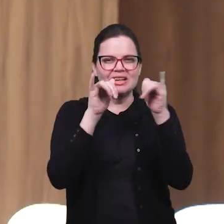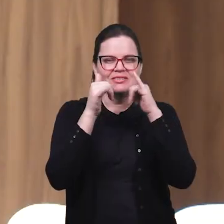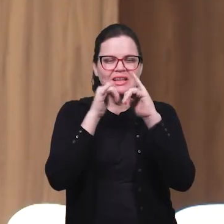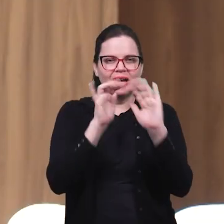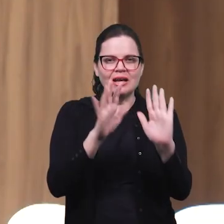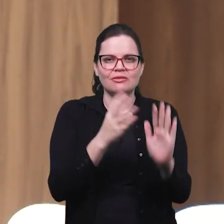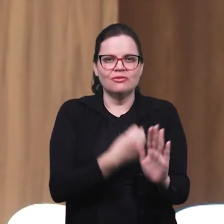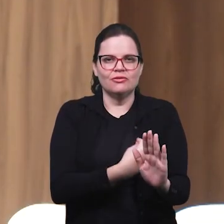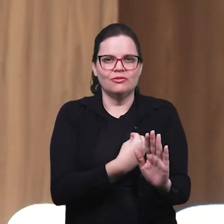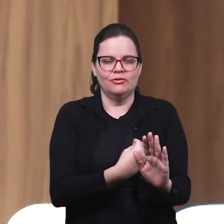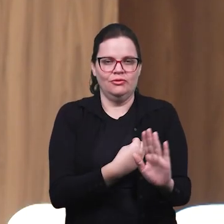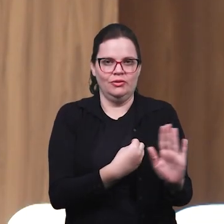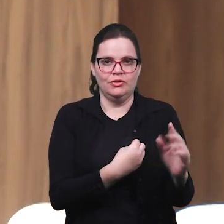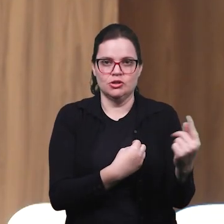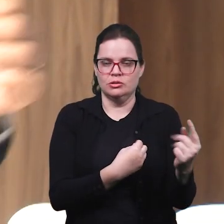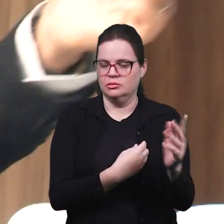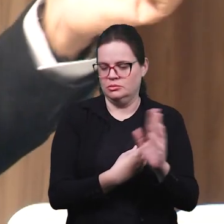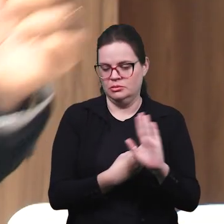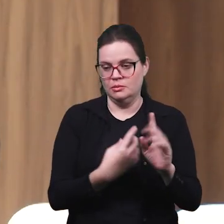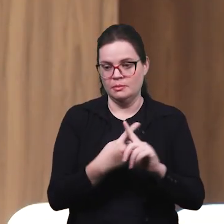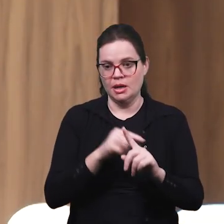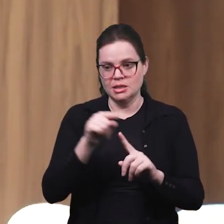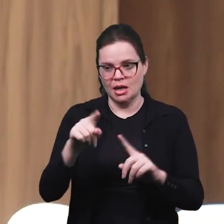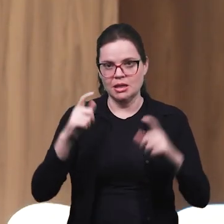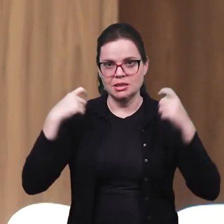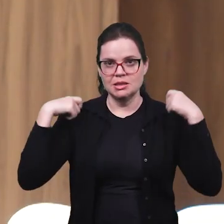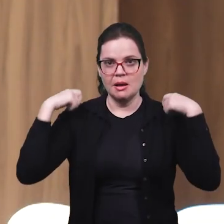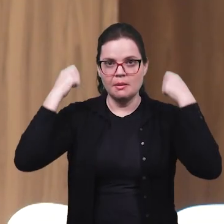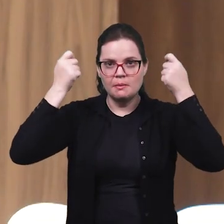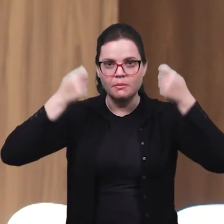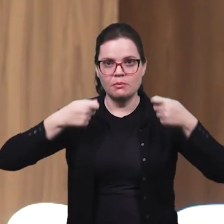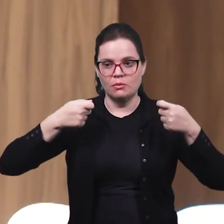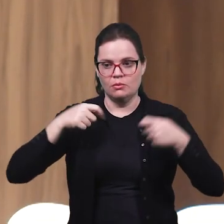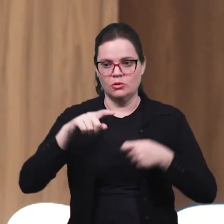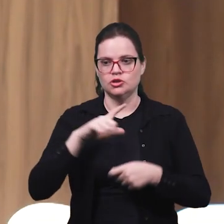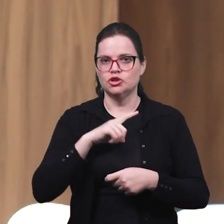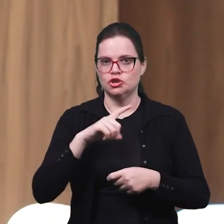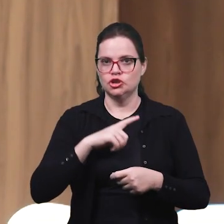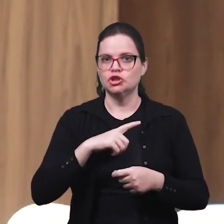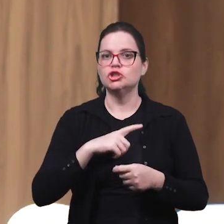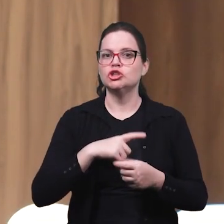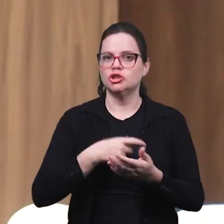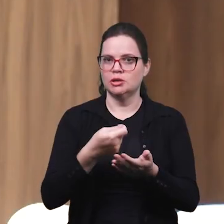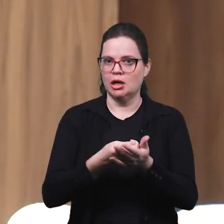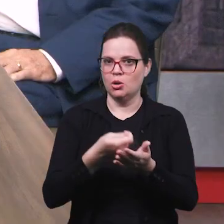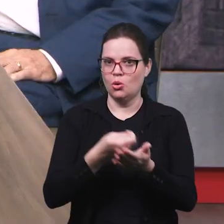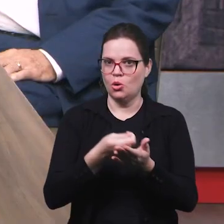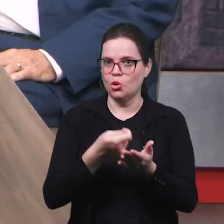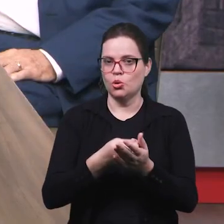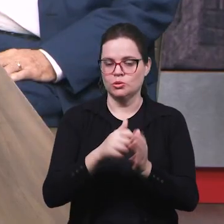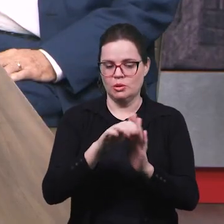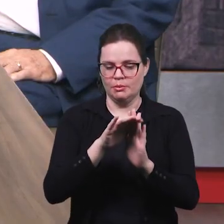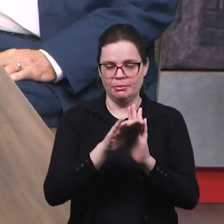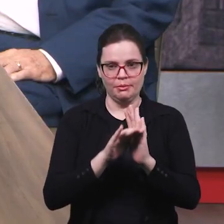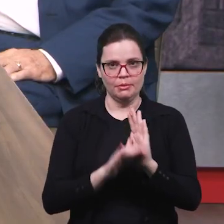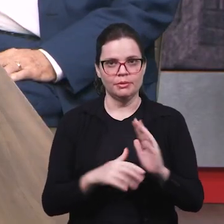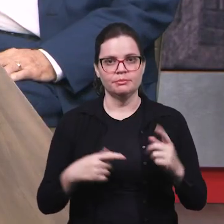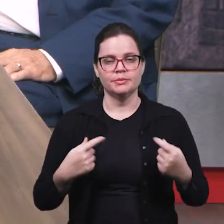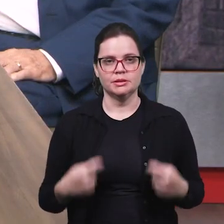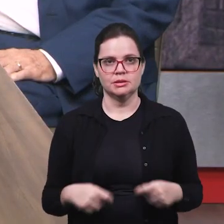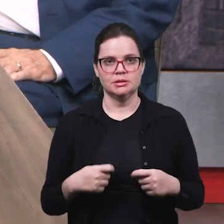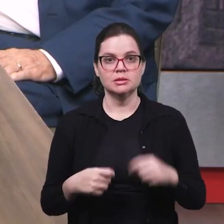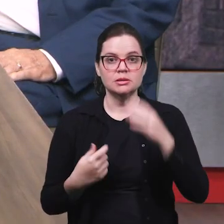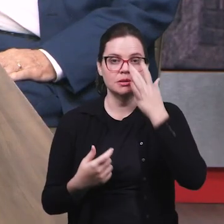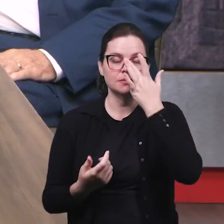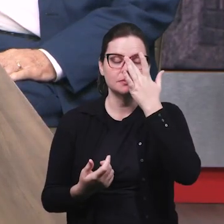querem viver. Agora, os monges, ele falou bem, tinham uma disciplina rigorosa nos mosteiros lá, né? Embora teve muitos casos, teve até